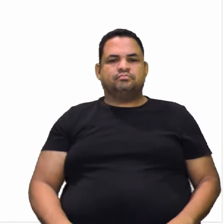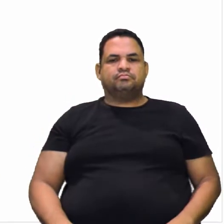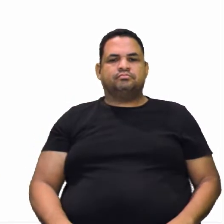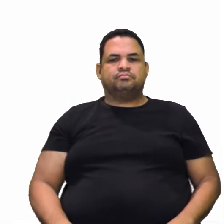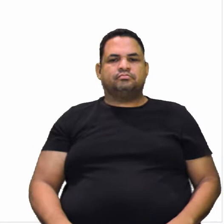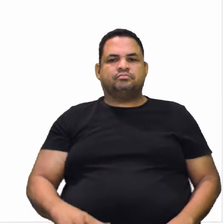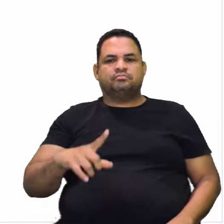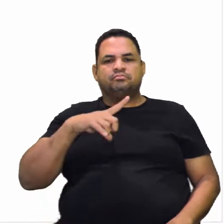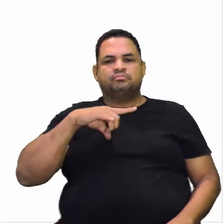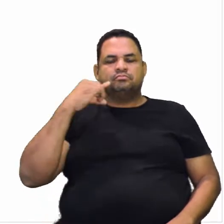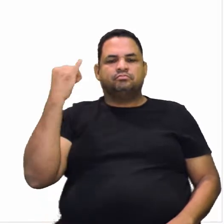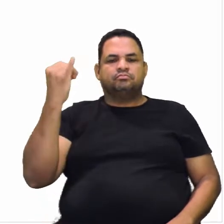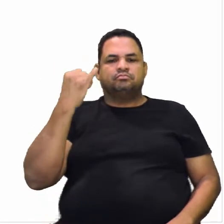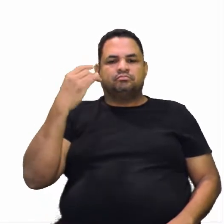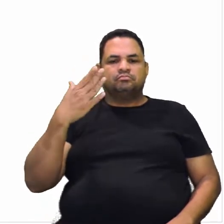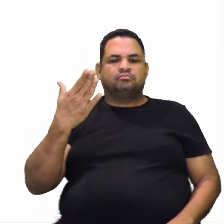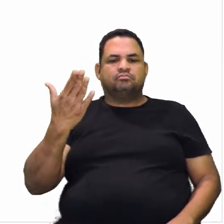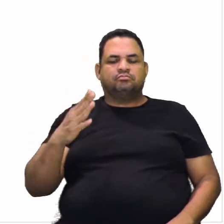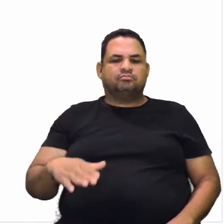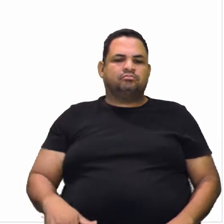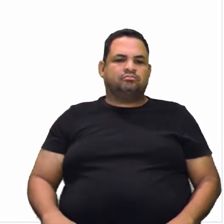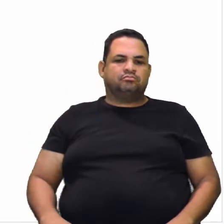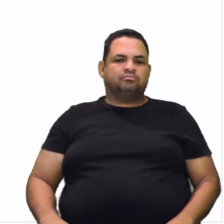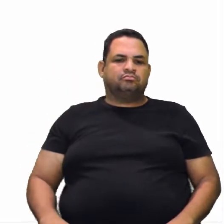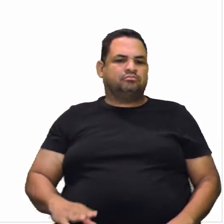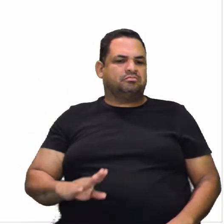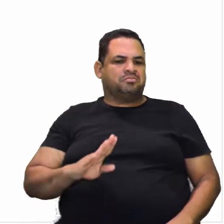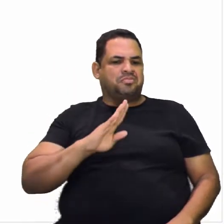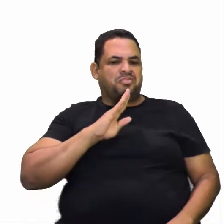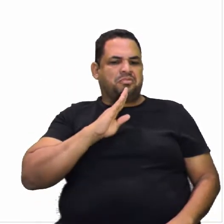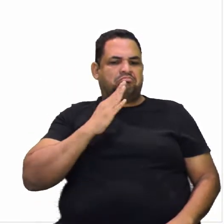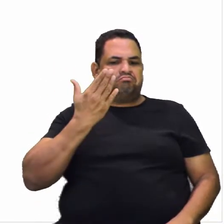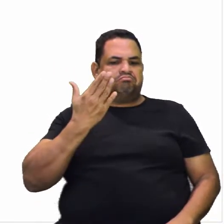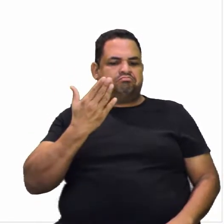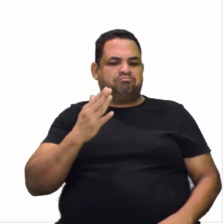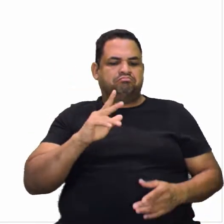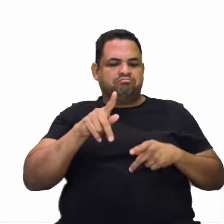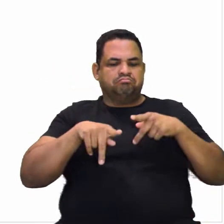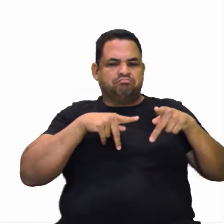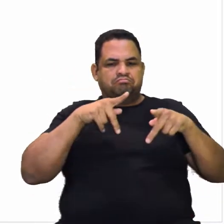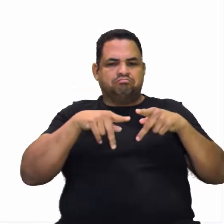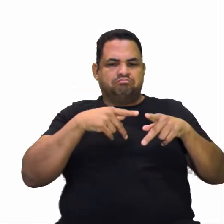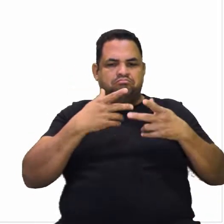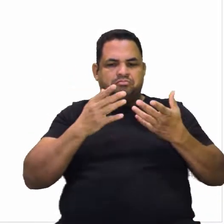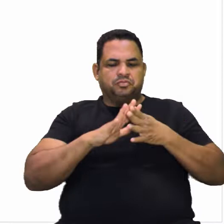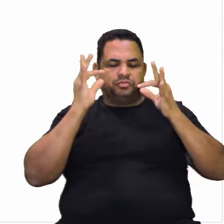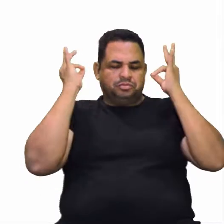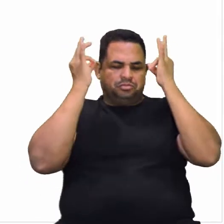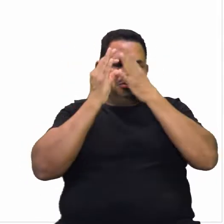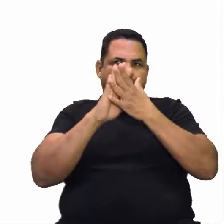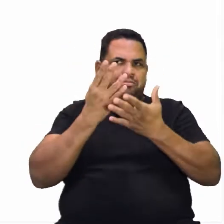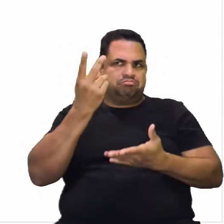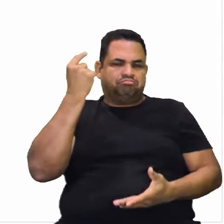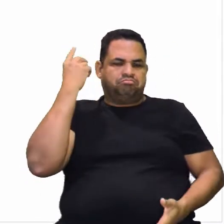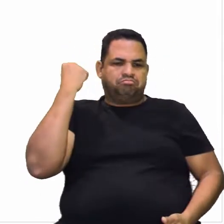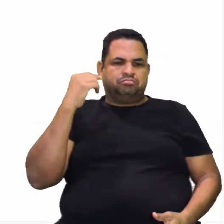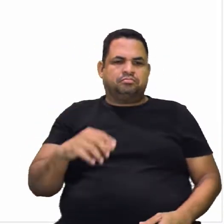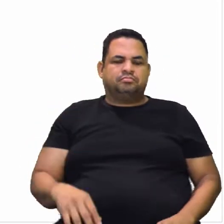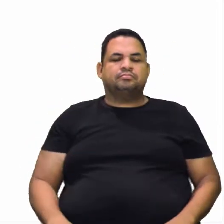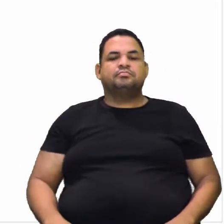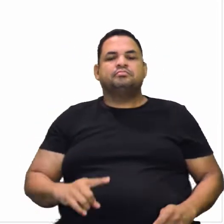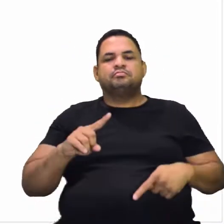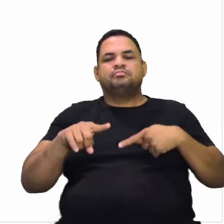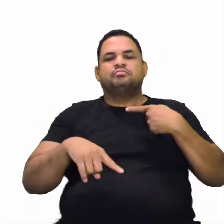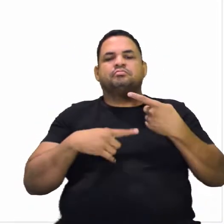tinham importância. Então, não, eles nem se reconheciam como povo grego naquela época. Os historiadores depois que